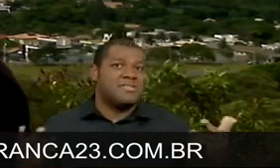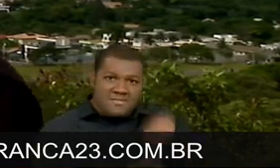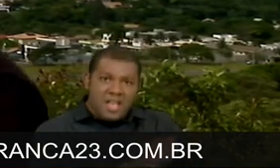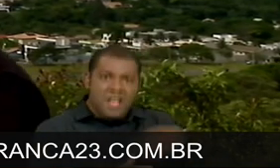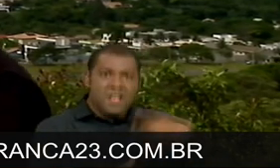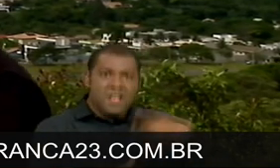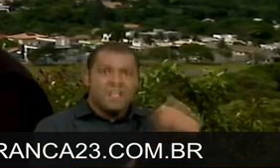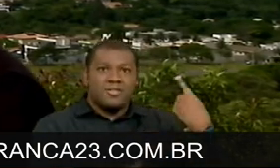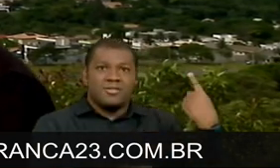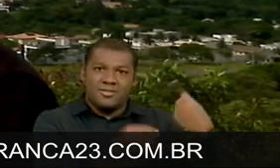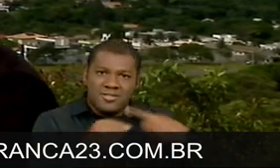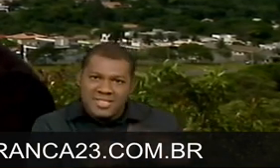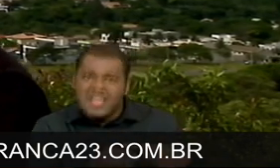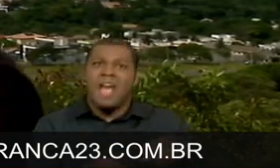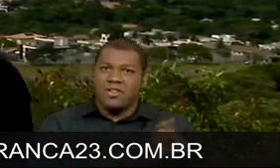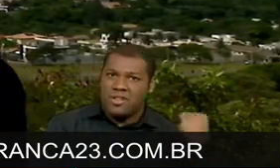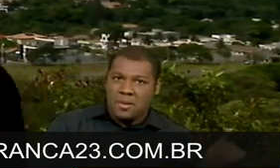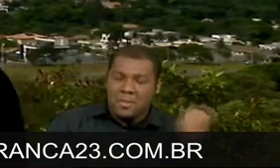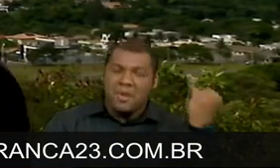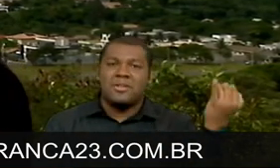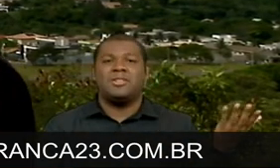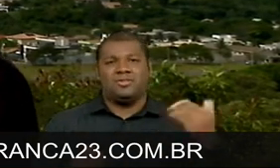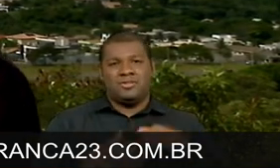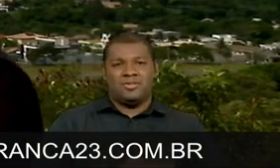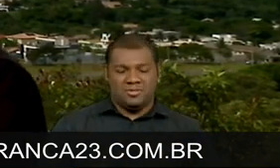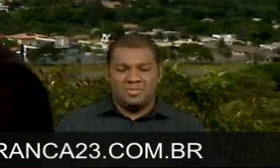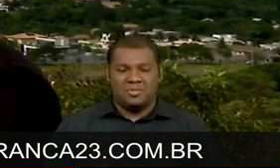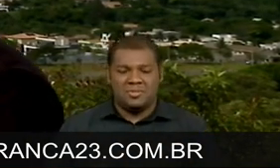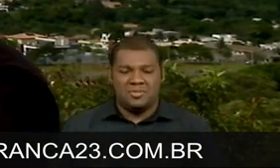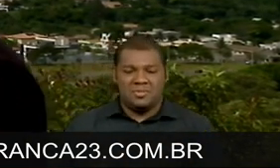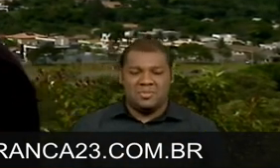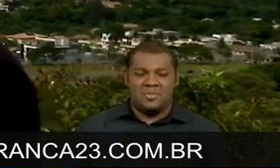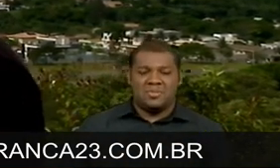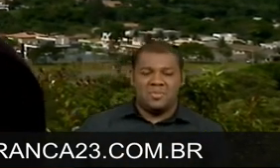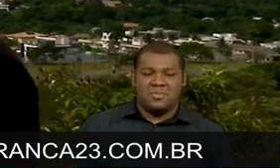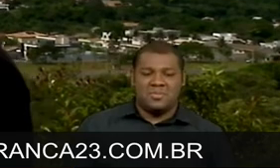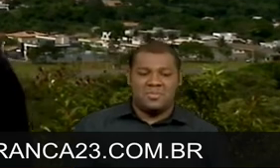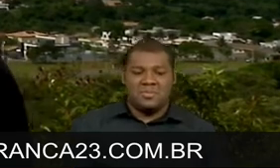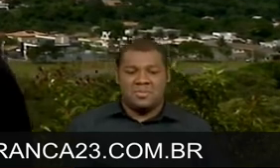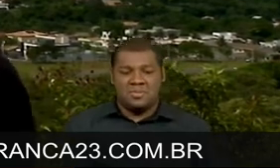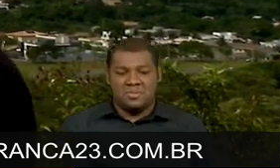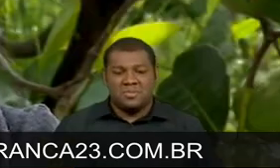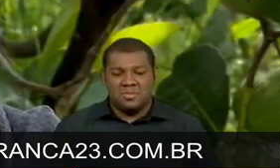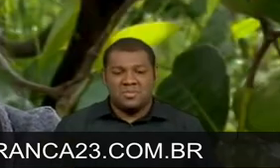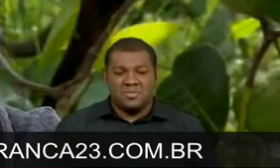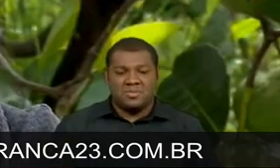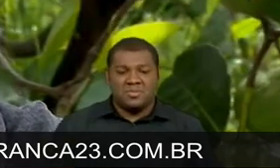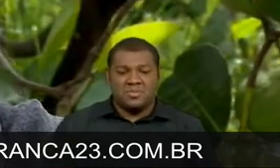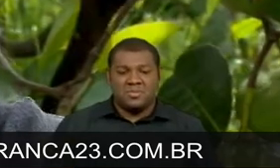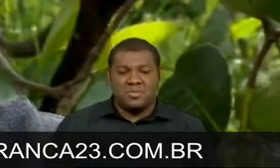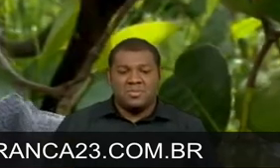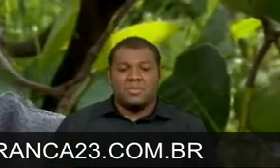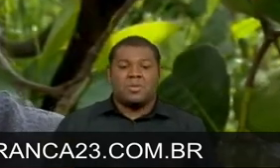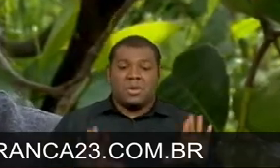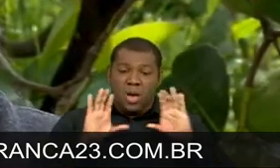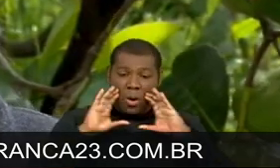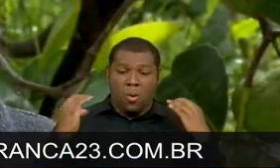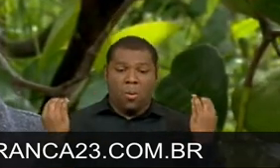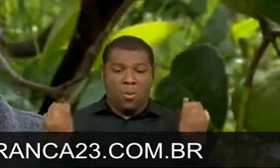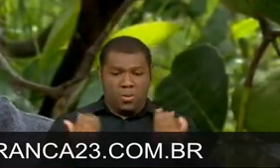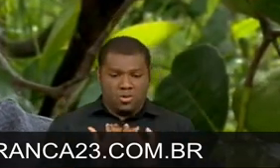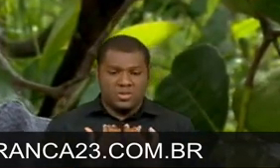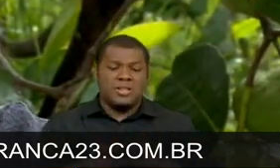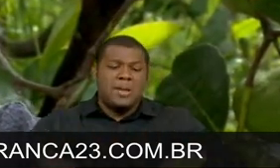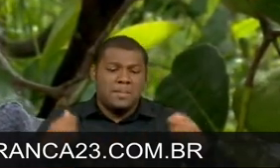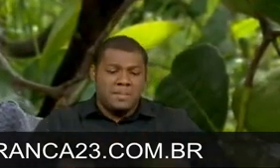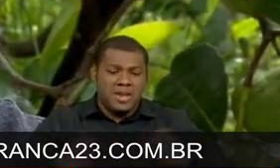precisa equilibrar de modo a que haja predação de um animal que está vivendo na cidade. O que a comunidade faz